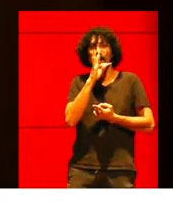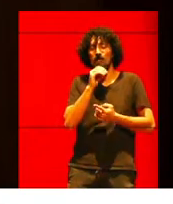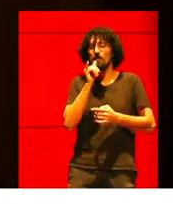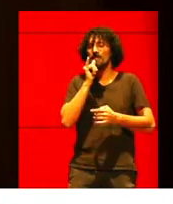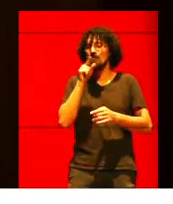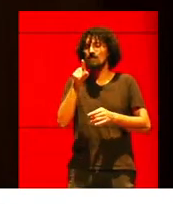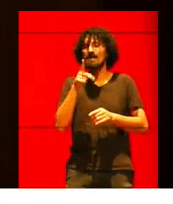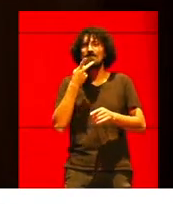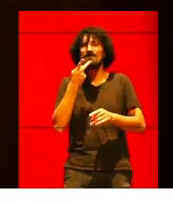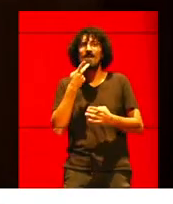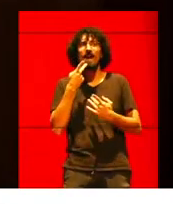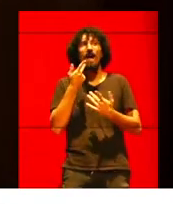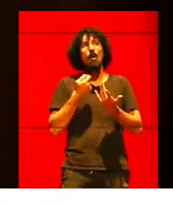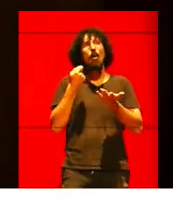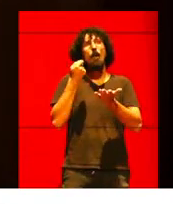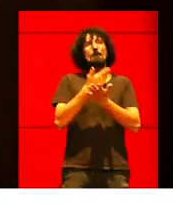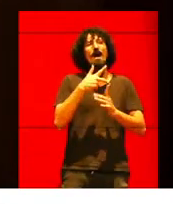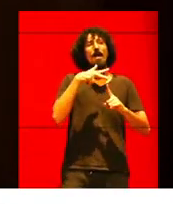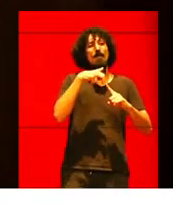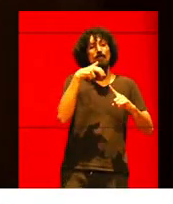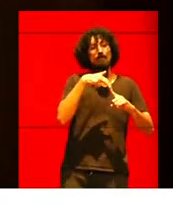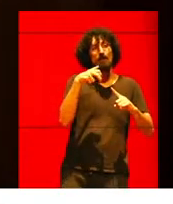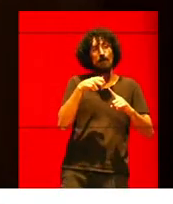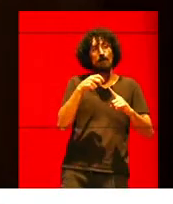uma coca. Chega com um dia de uma chama de coca.